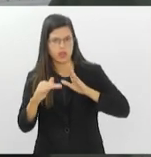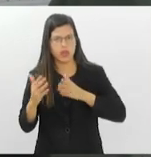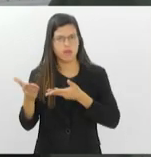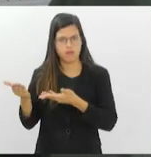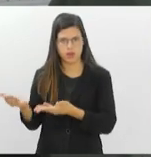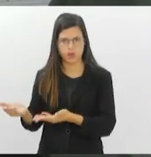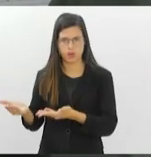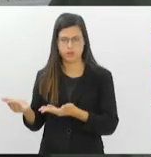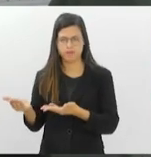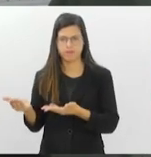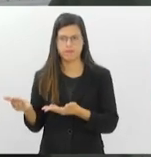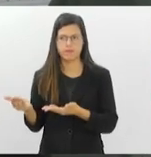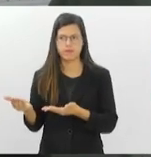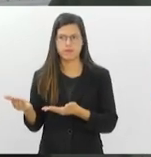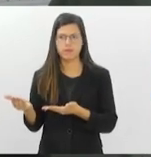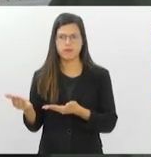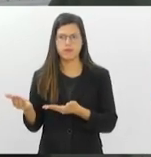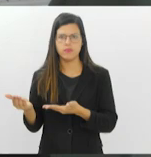alerge